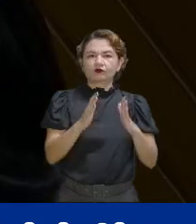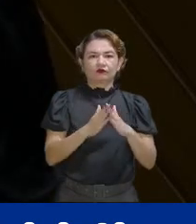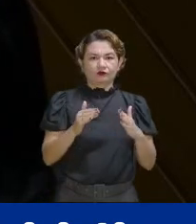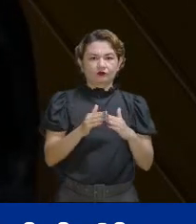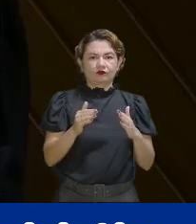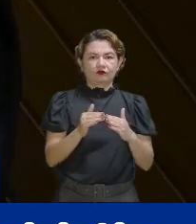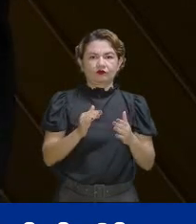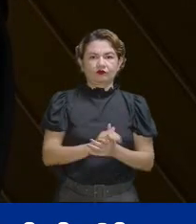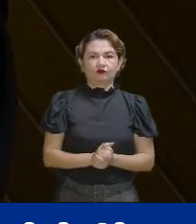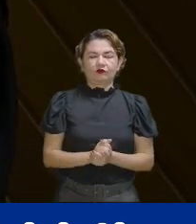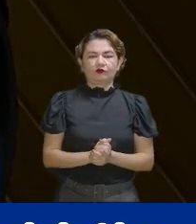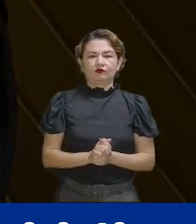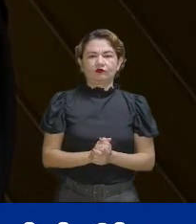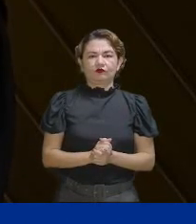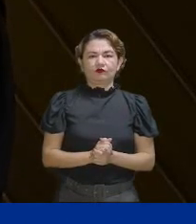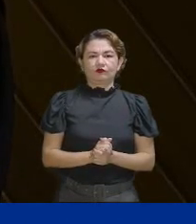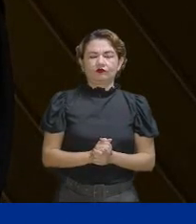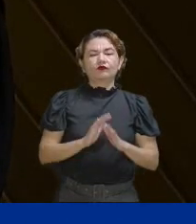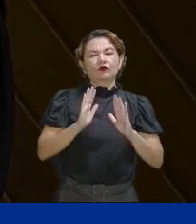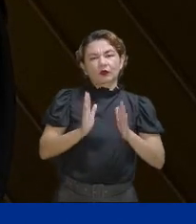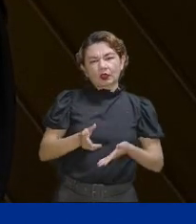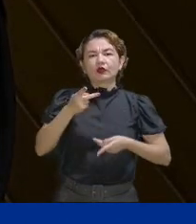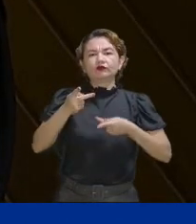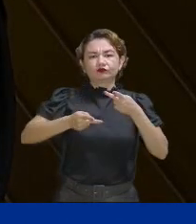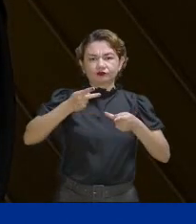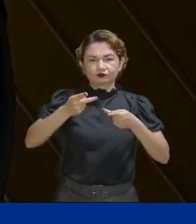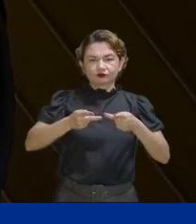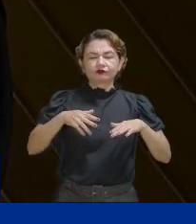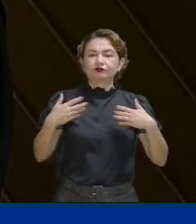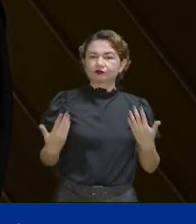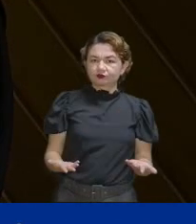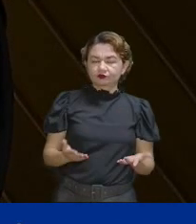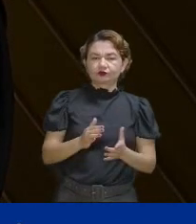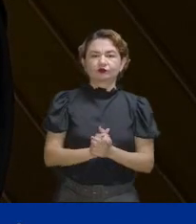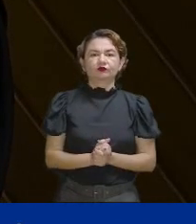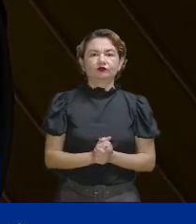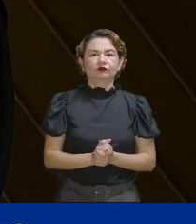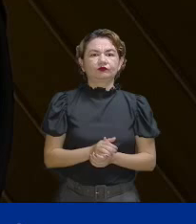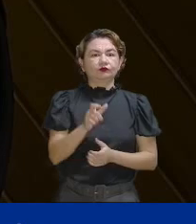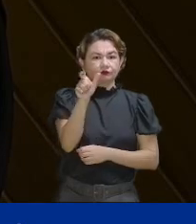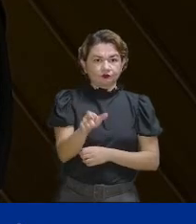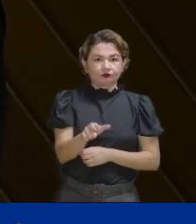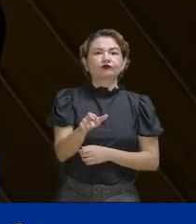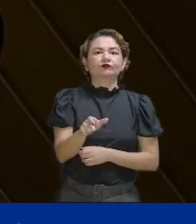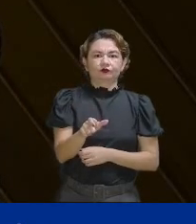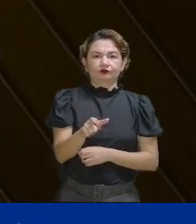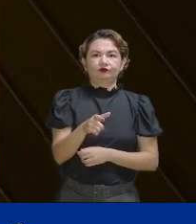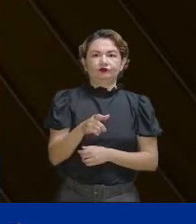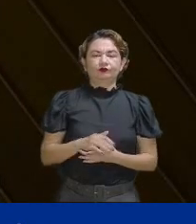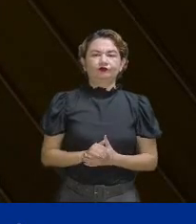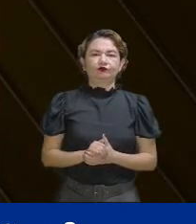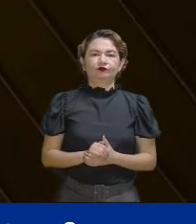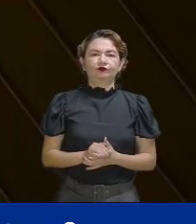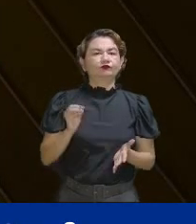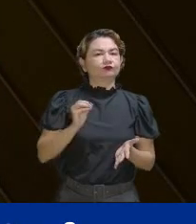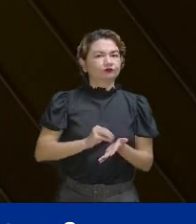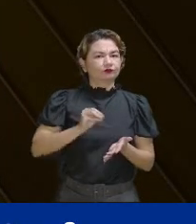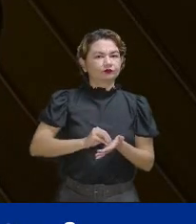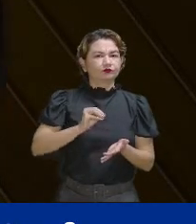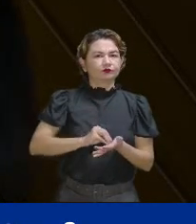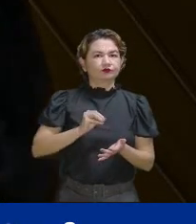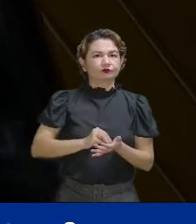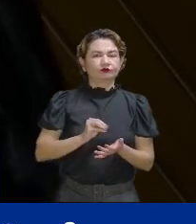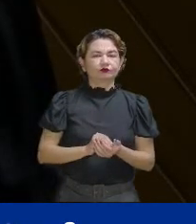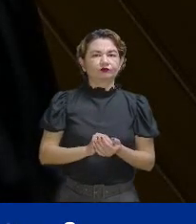pedidos deduzidos nas ações acima mencionadas. Nas suas razões, o embargante, em resumo, aponta, abro aspas, omissão